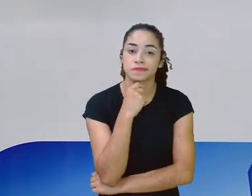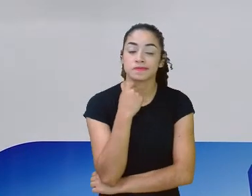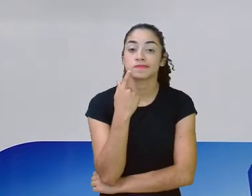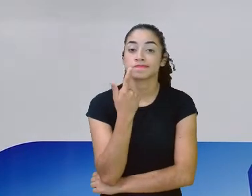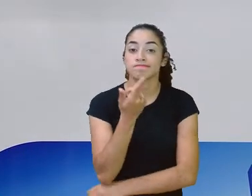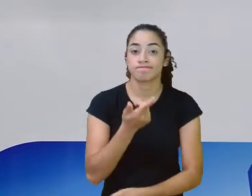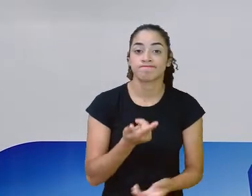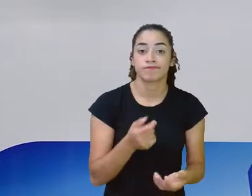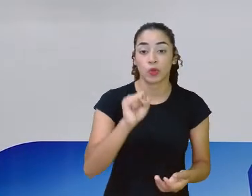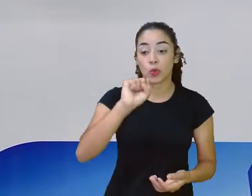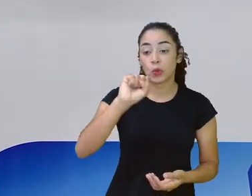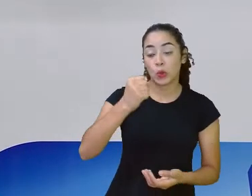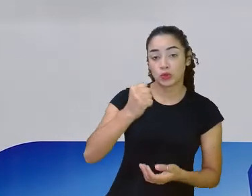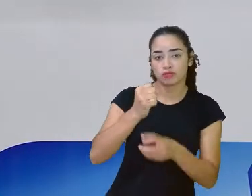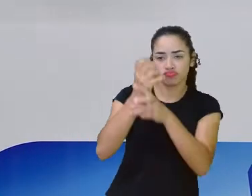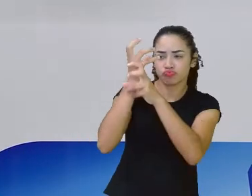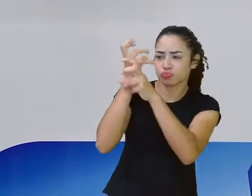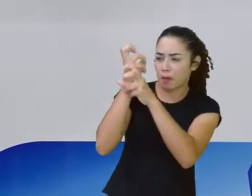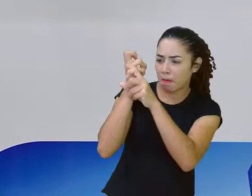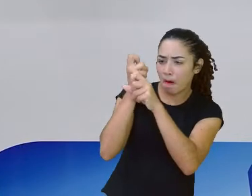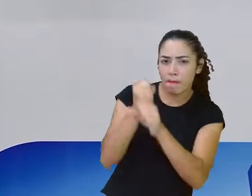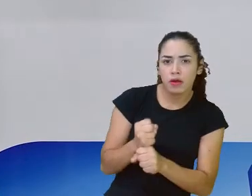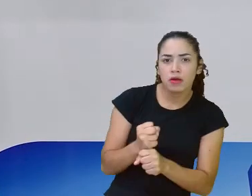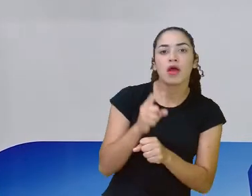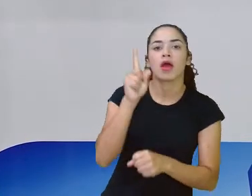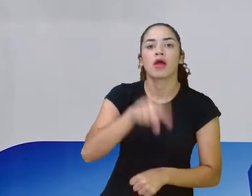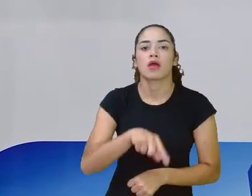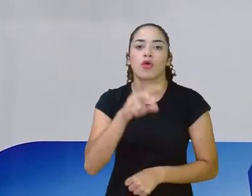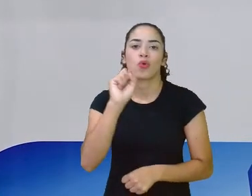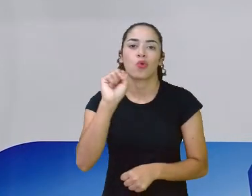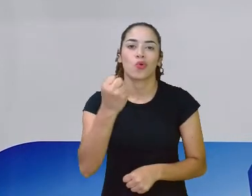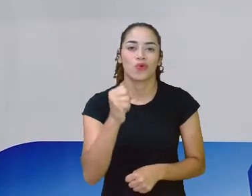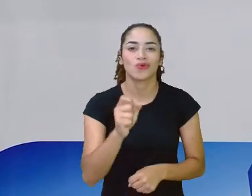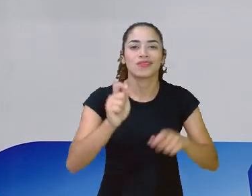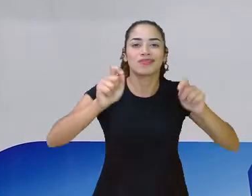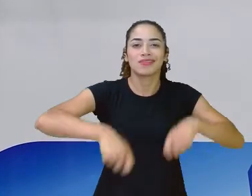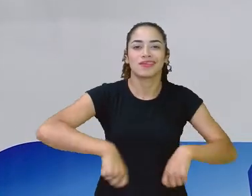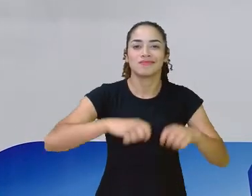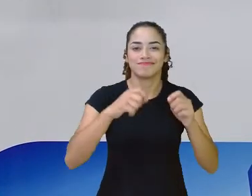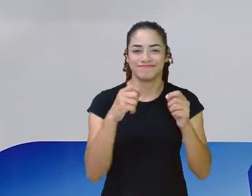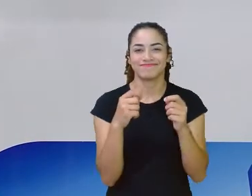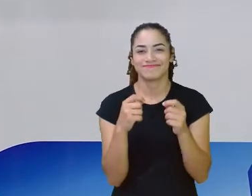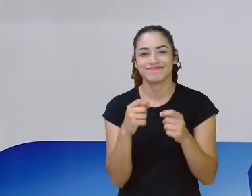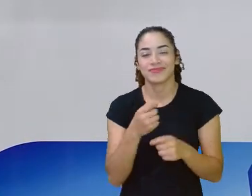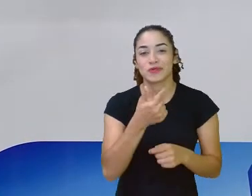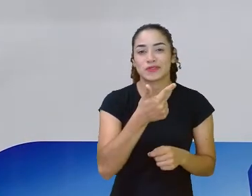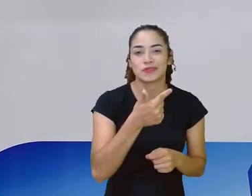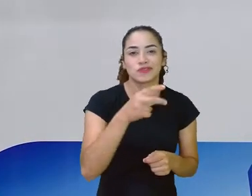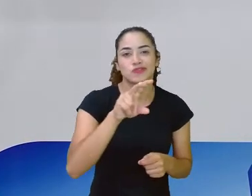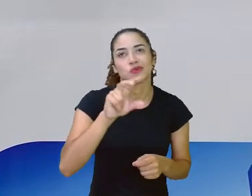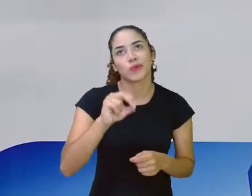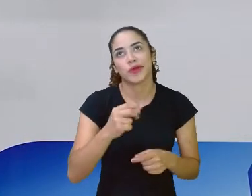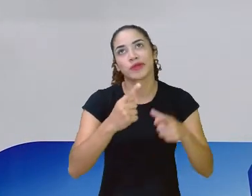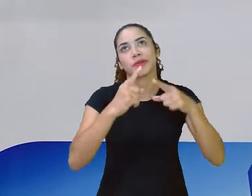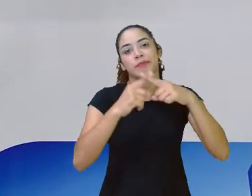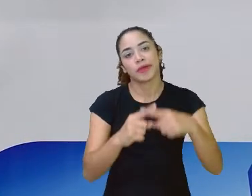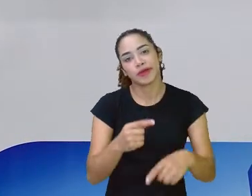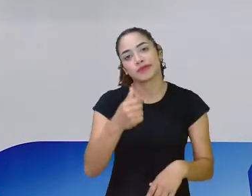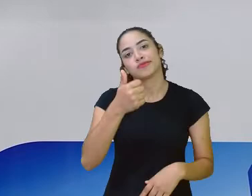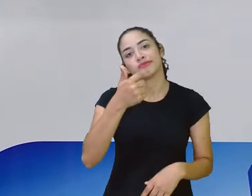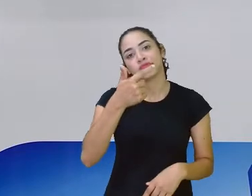quê? 8. Então, você pode juntar aqui 250 mais 250